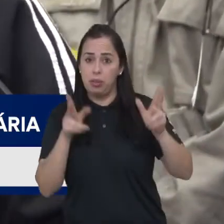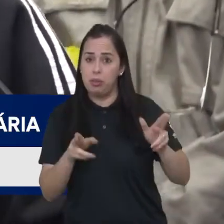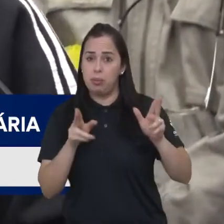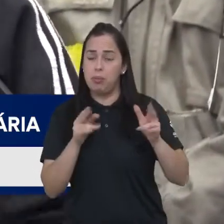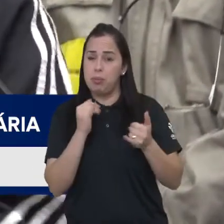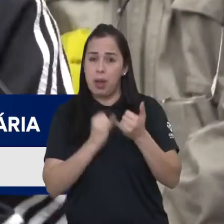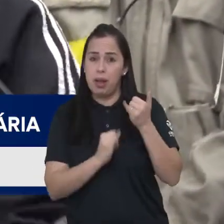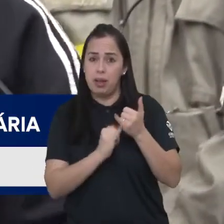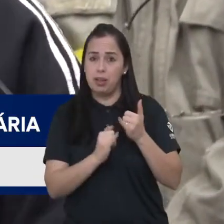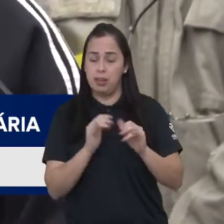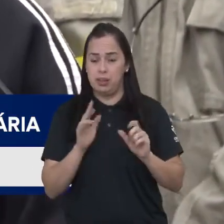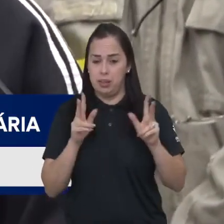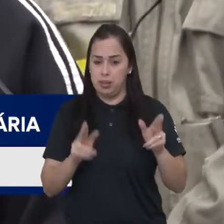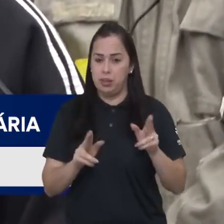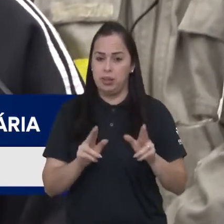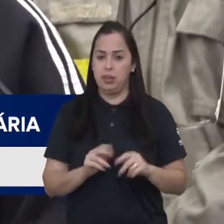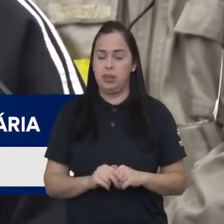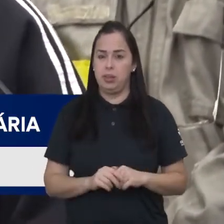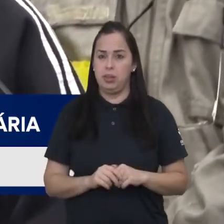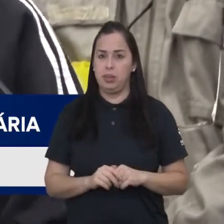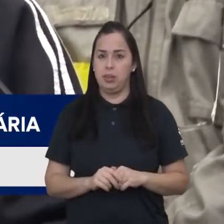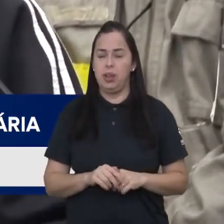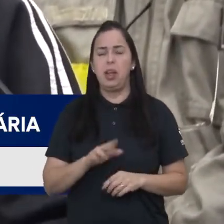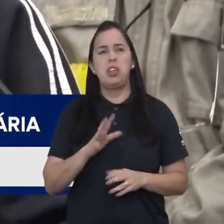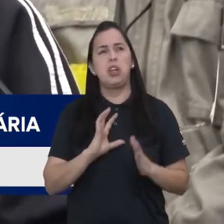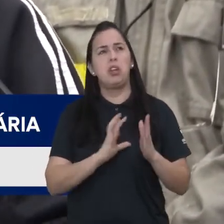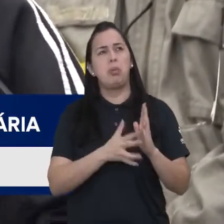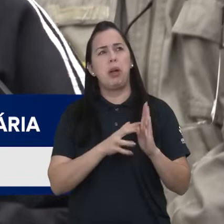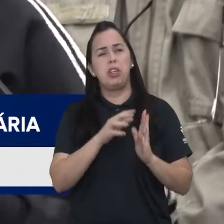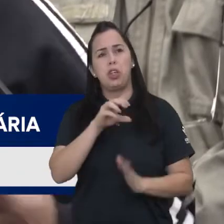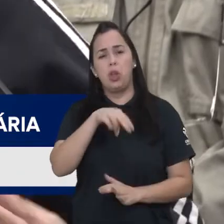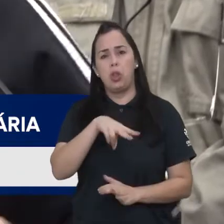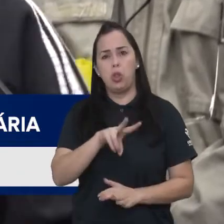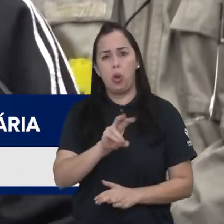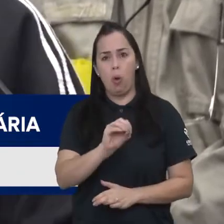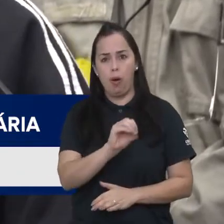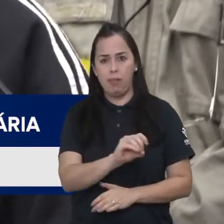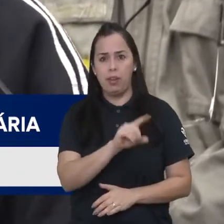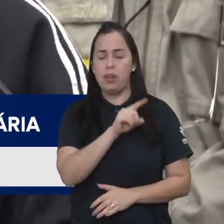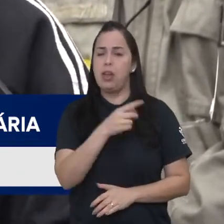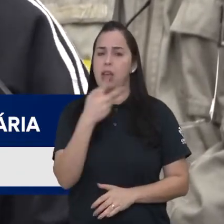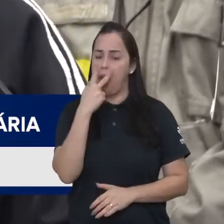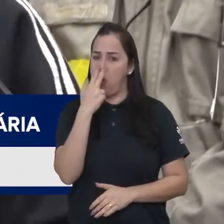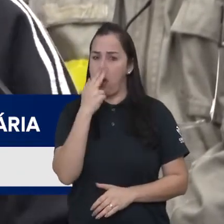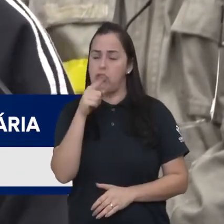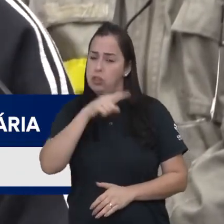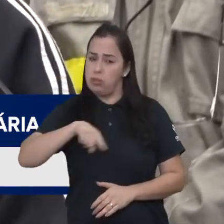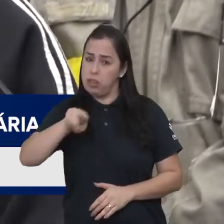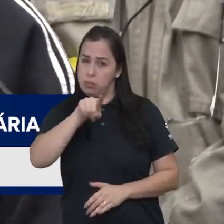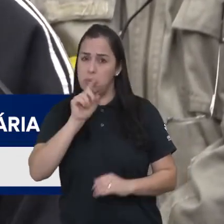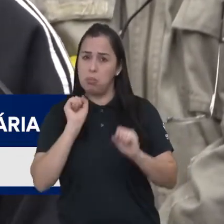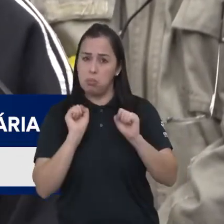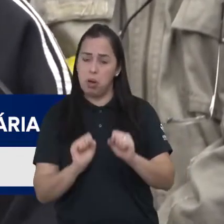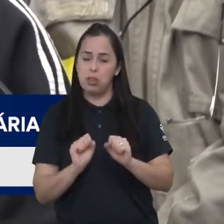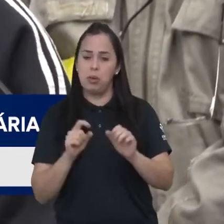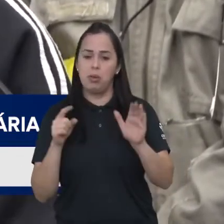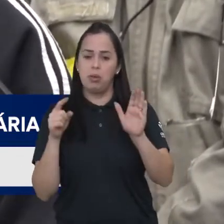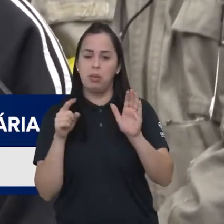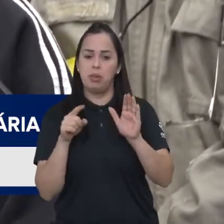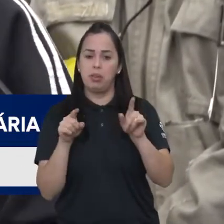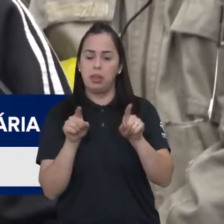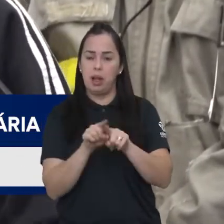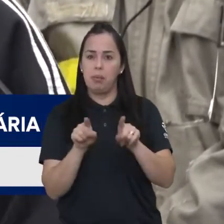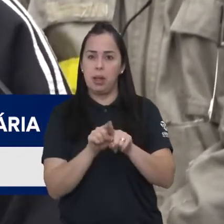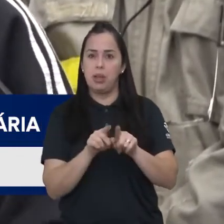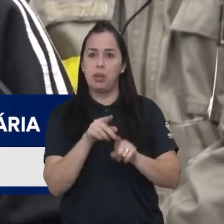semelhante de regularização aí do Partido Novo. Acho que vocês poderiam sentar junto com o pessoal do PT,